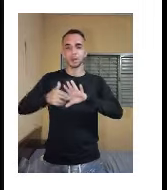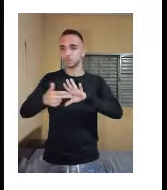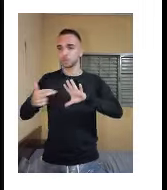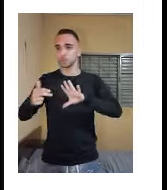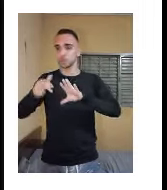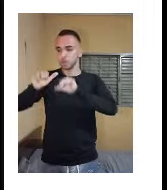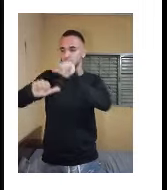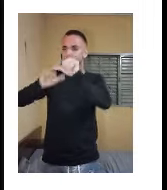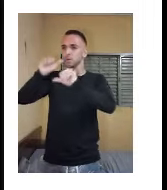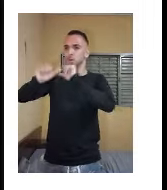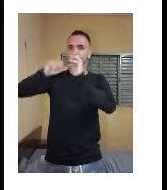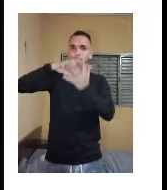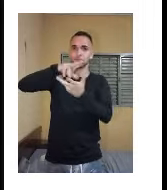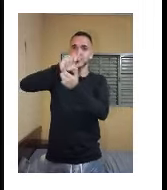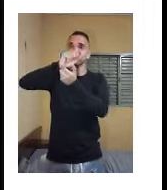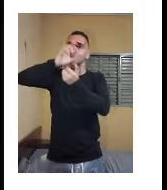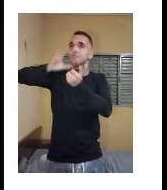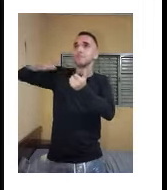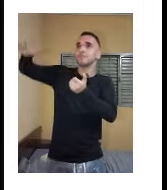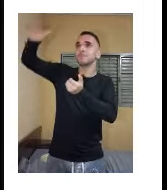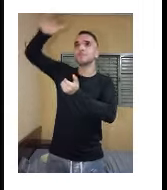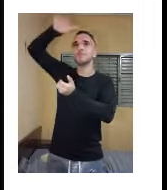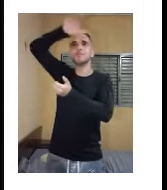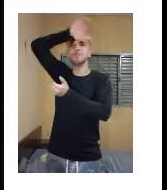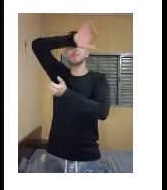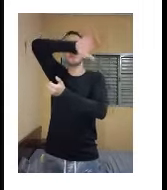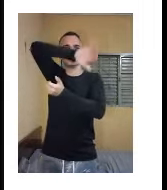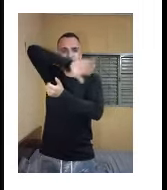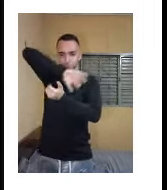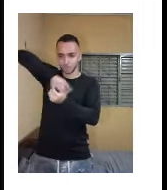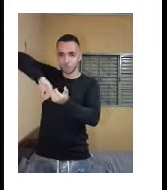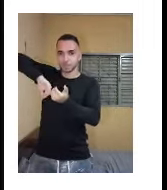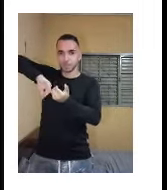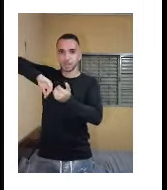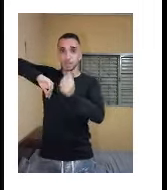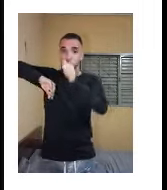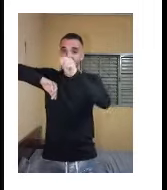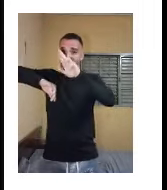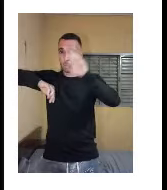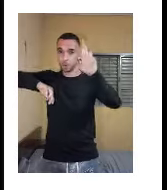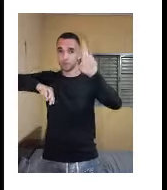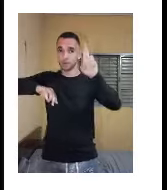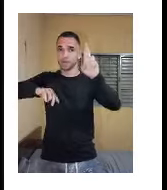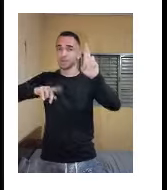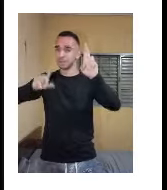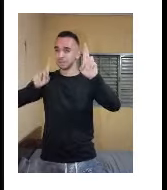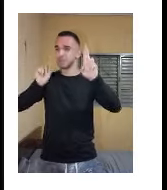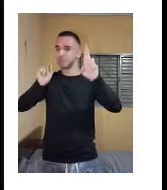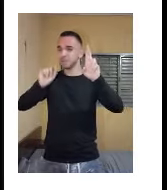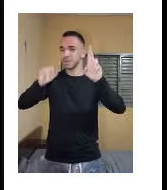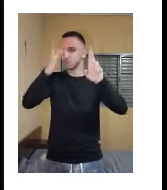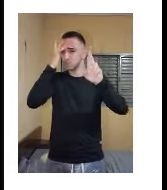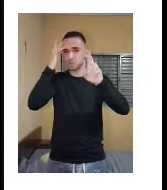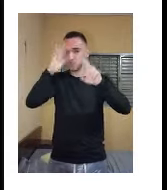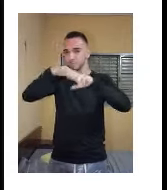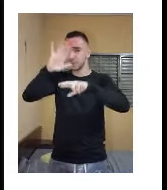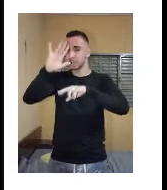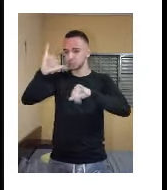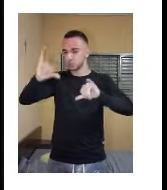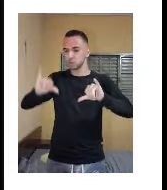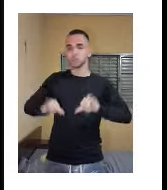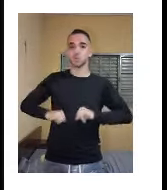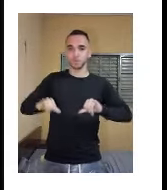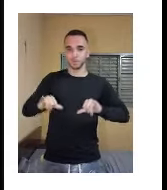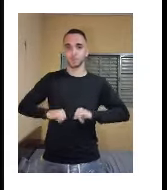o meio ambiente, né, esses impactos, de fato, são sofridos pelos mais pobres, pelos que são os mais